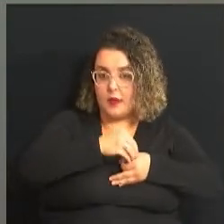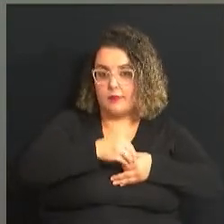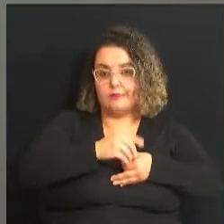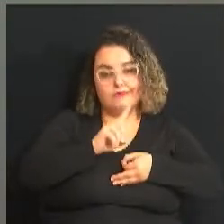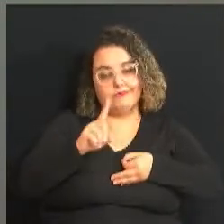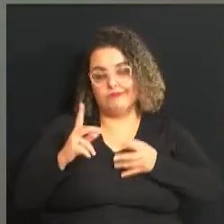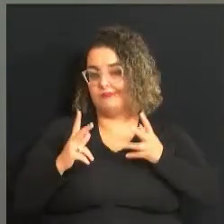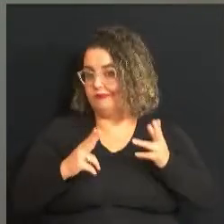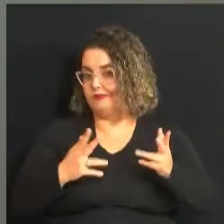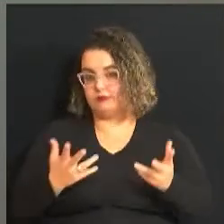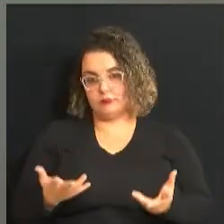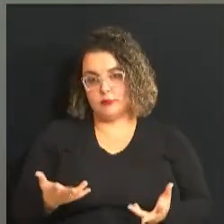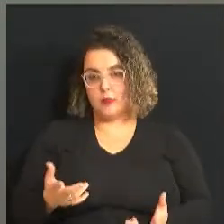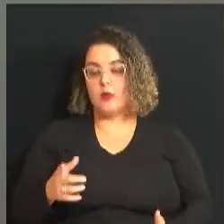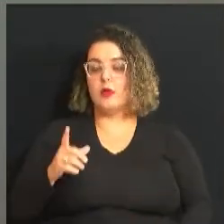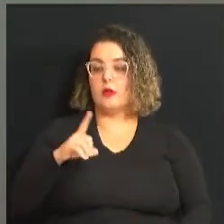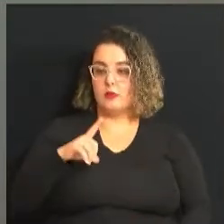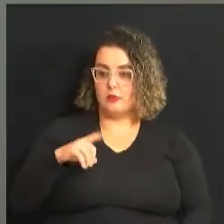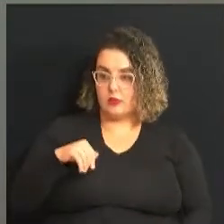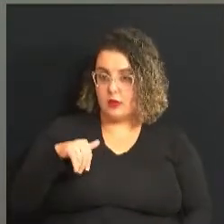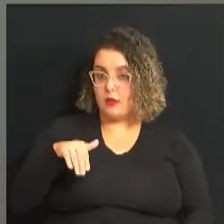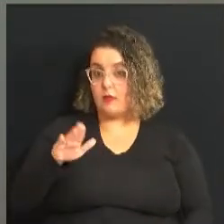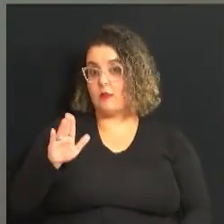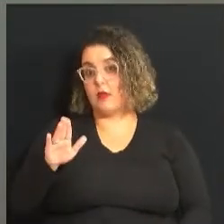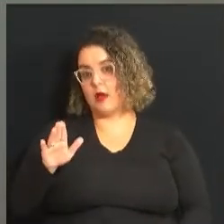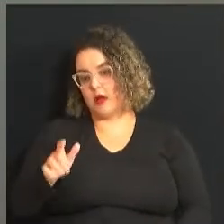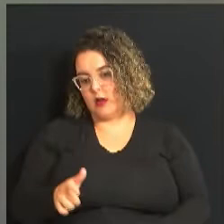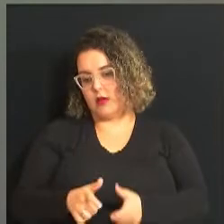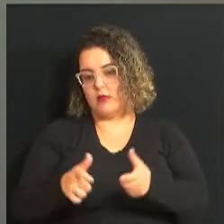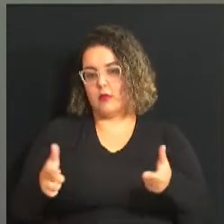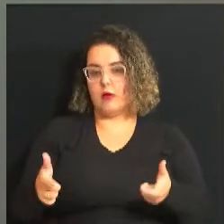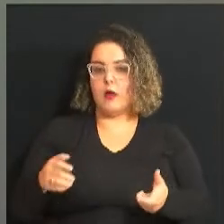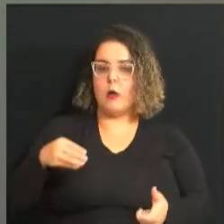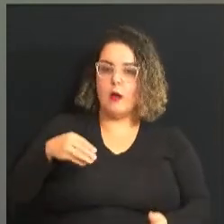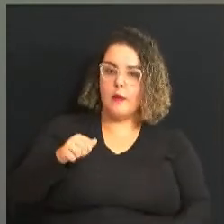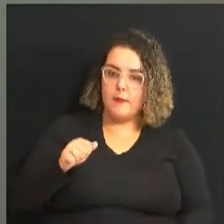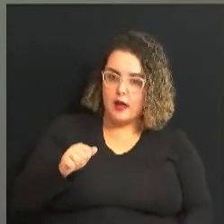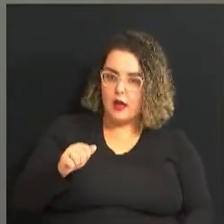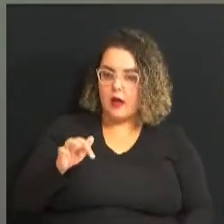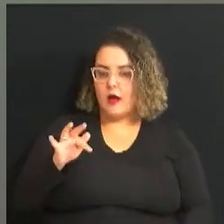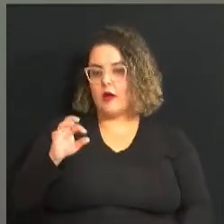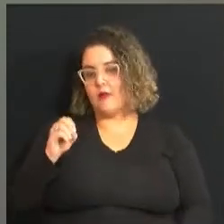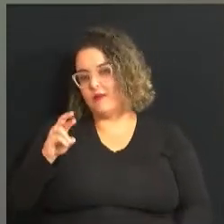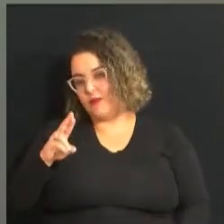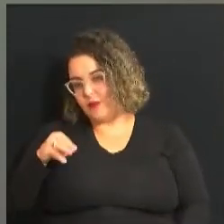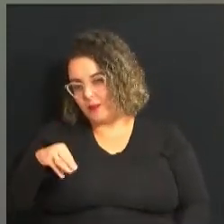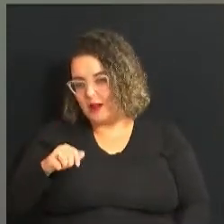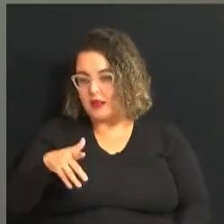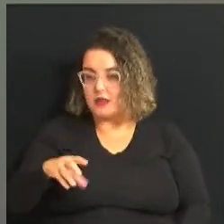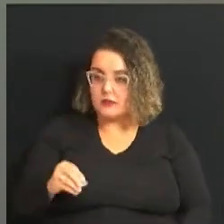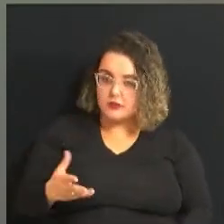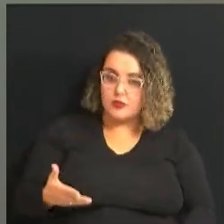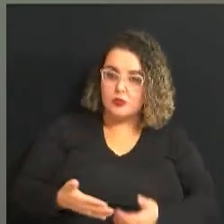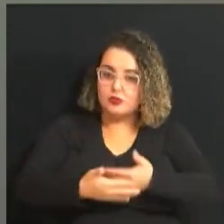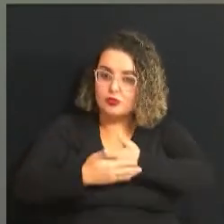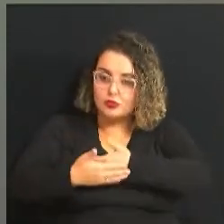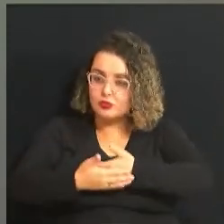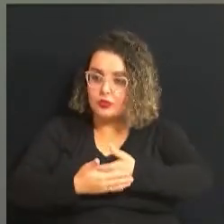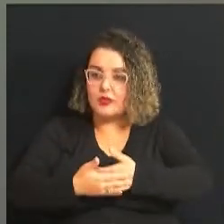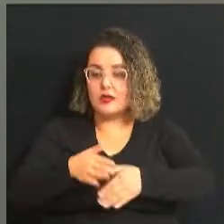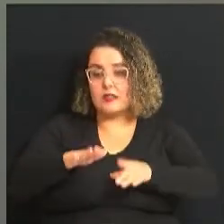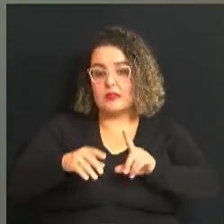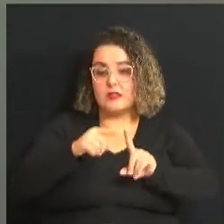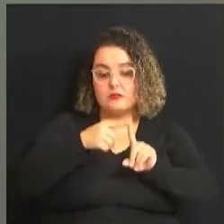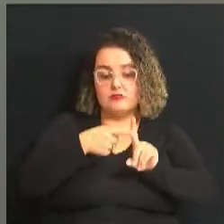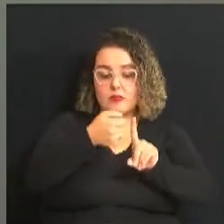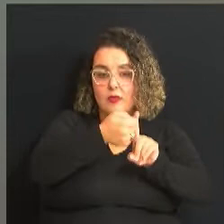Então, existe mais chance de malformação fetal, existe mais chance, de repente, de acontecer um aborto espontâneo.